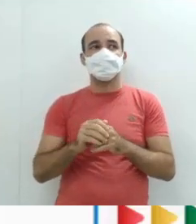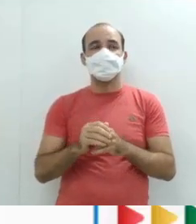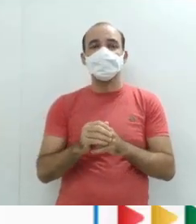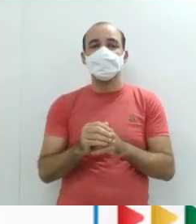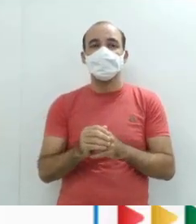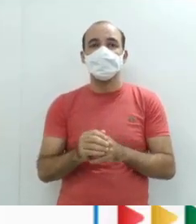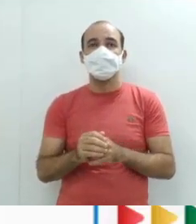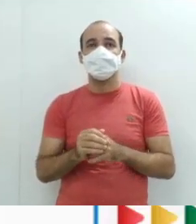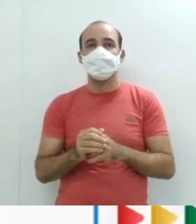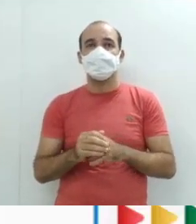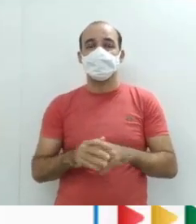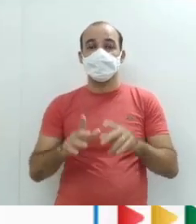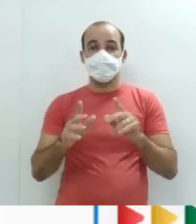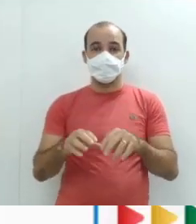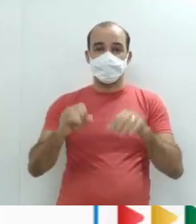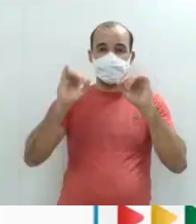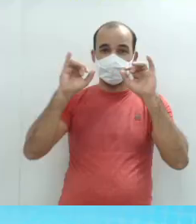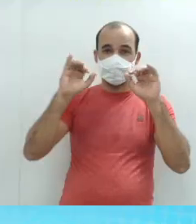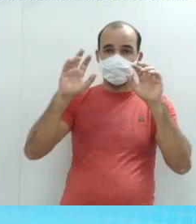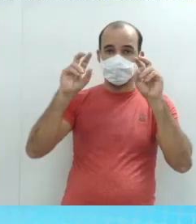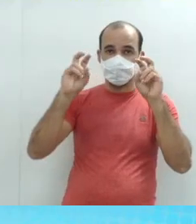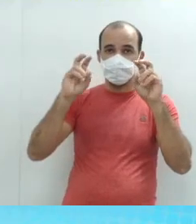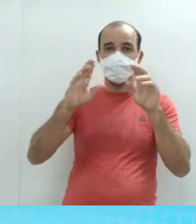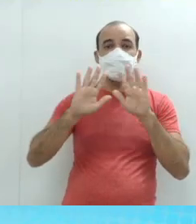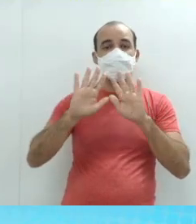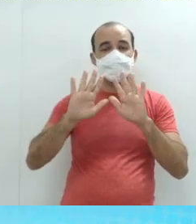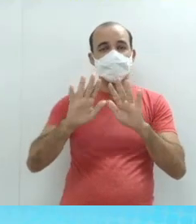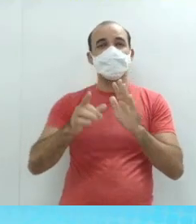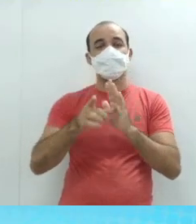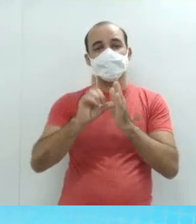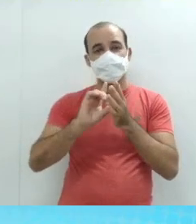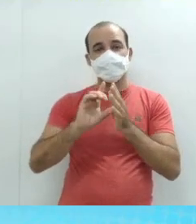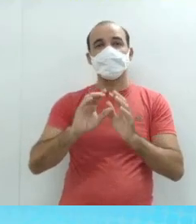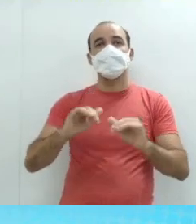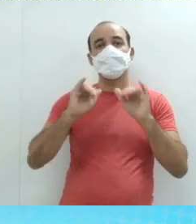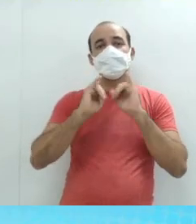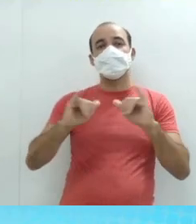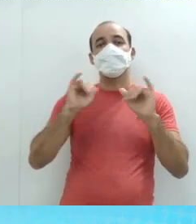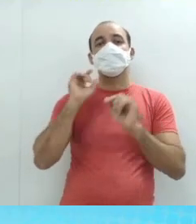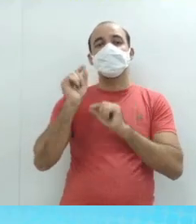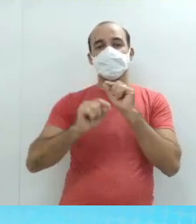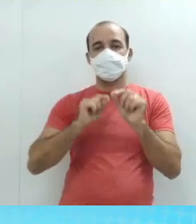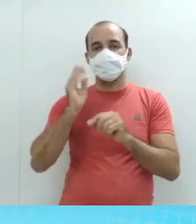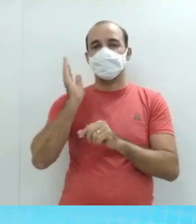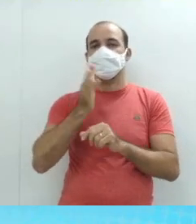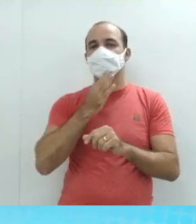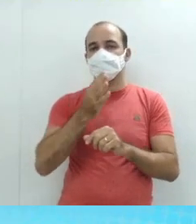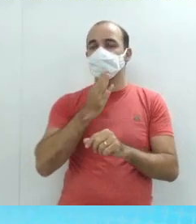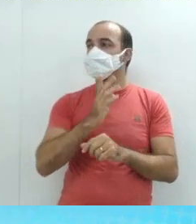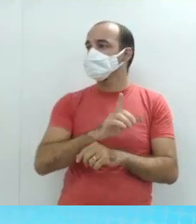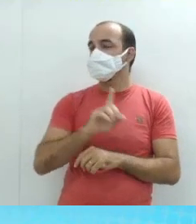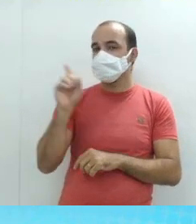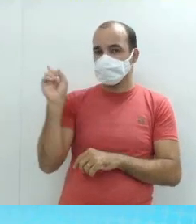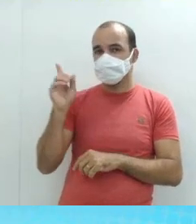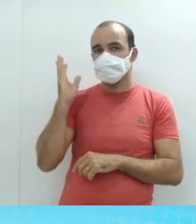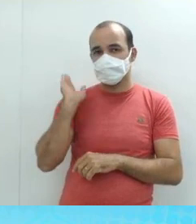nosso tema de hoje, indivíduo, sociedade e cultura, mas também gostaria de fazer aqui